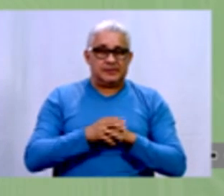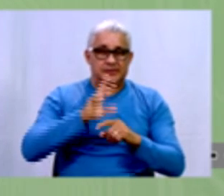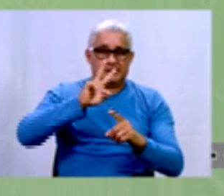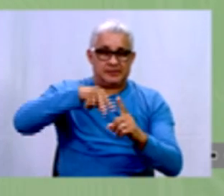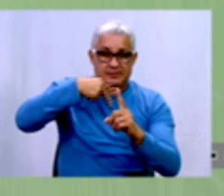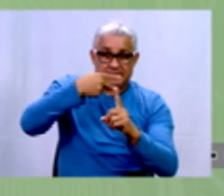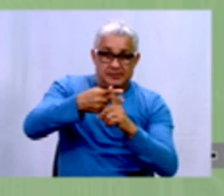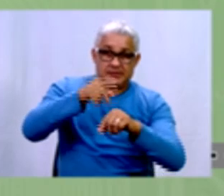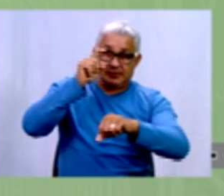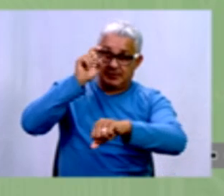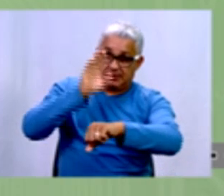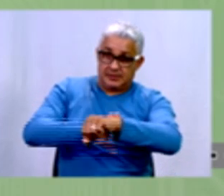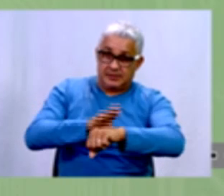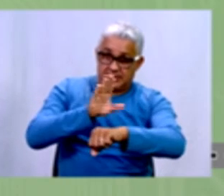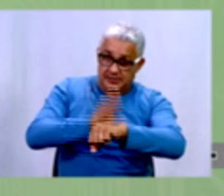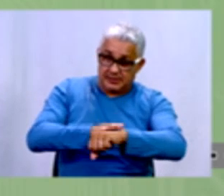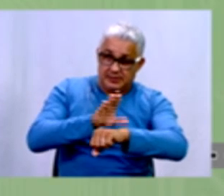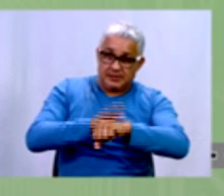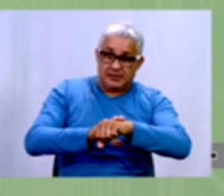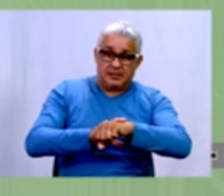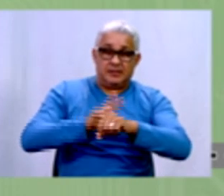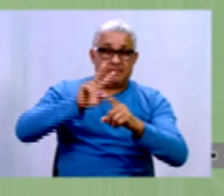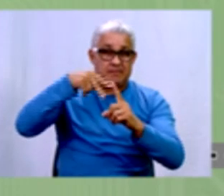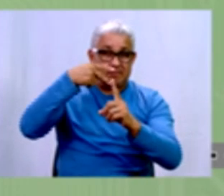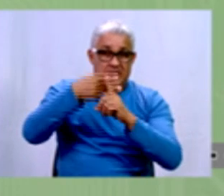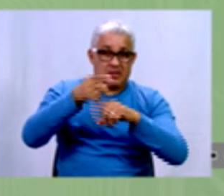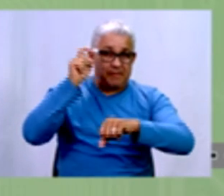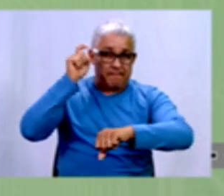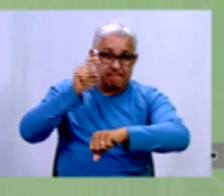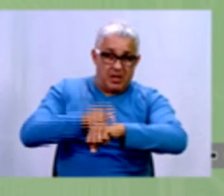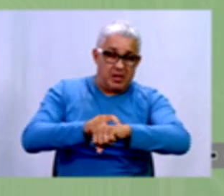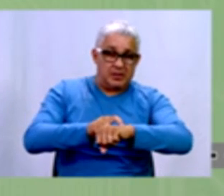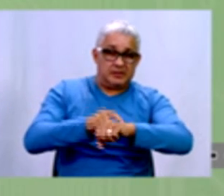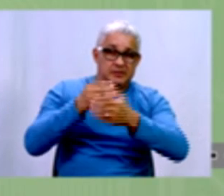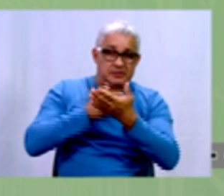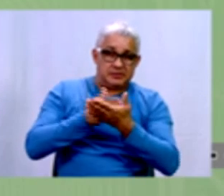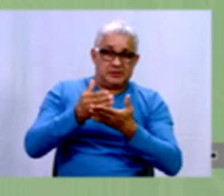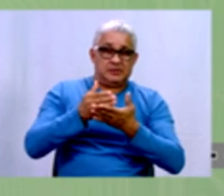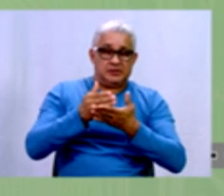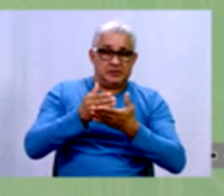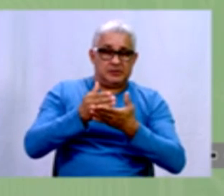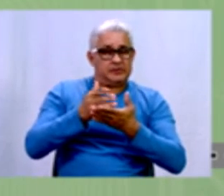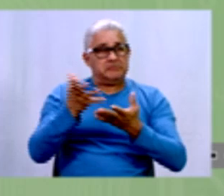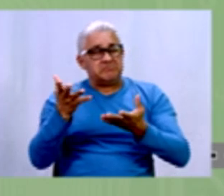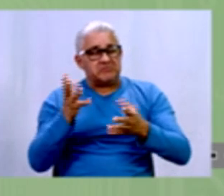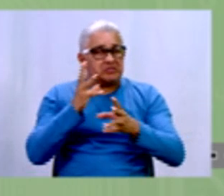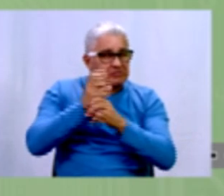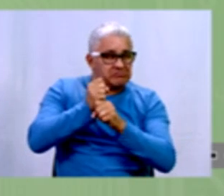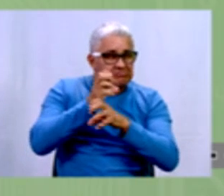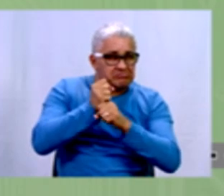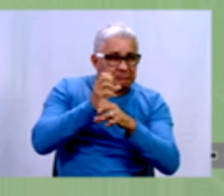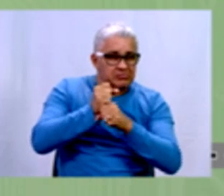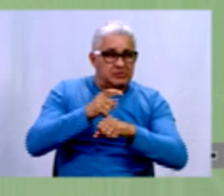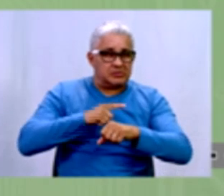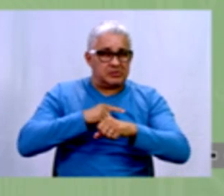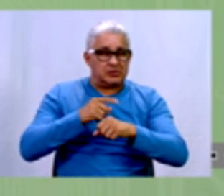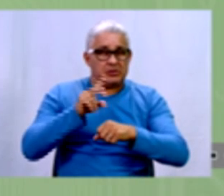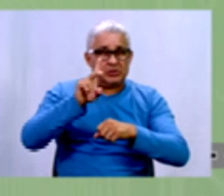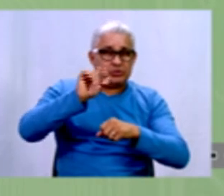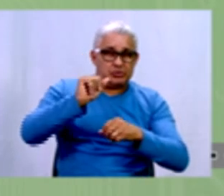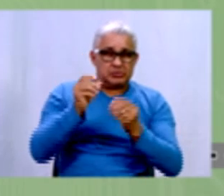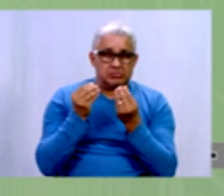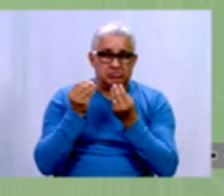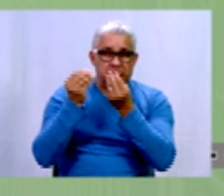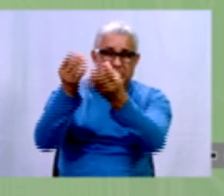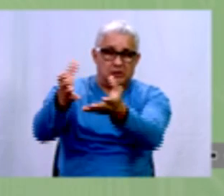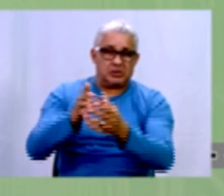dobrar o tempo no momento que vamos fazer uma estimativa de tempo de entrega. Ou